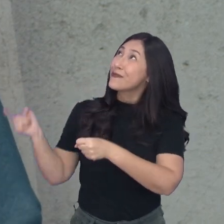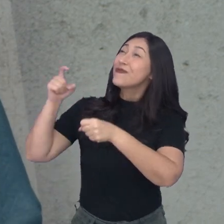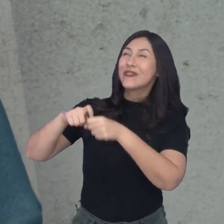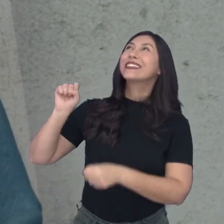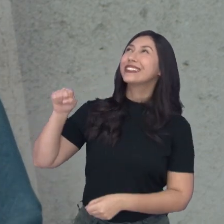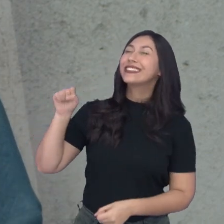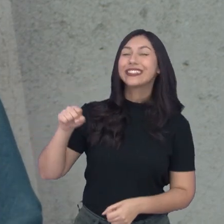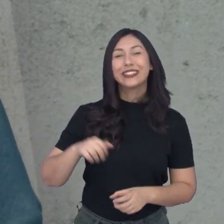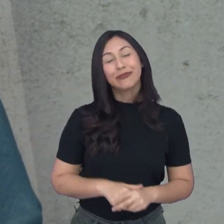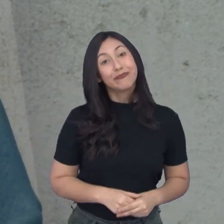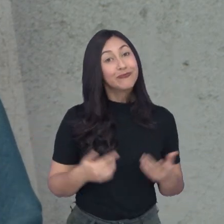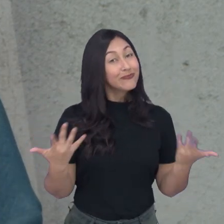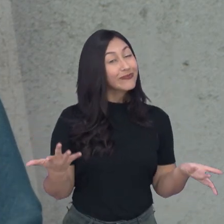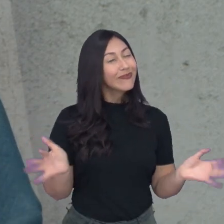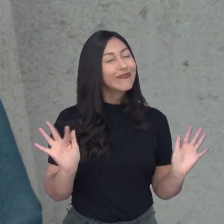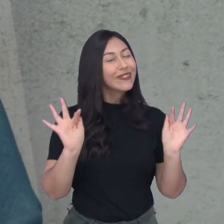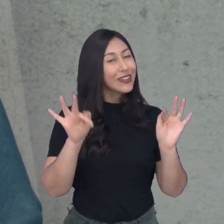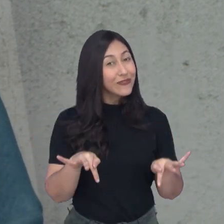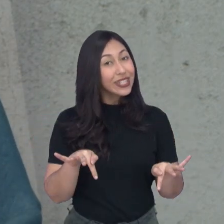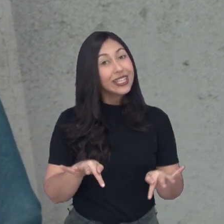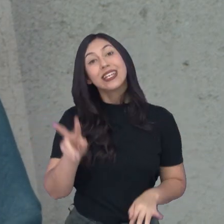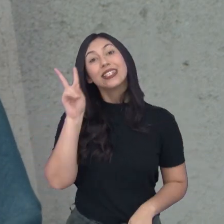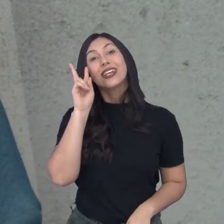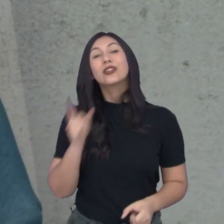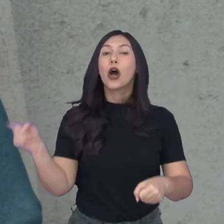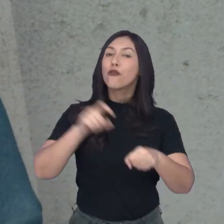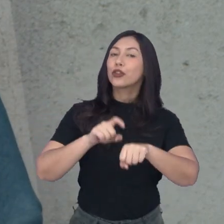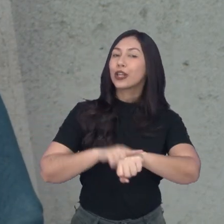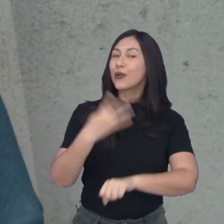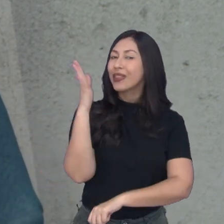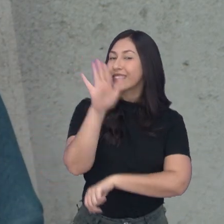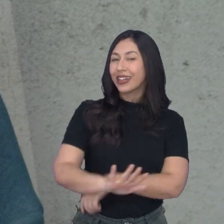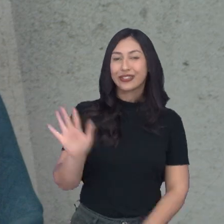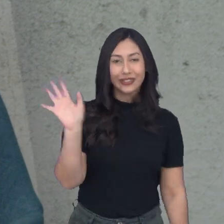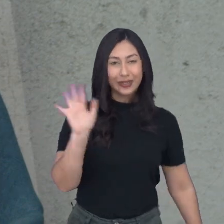tá? E então é isso. A gente se vê na próxima segunda-feira, às 16h. Tchau.